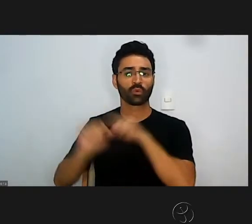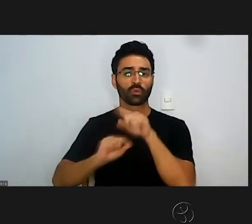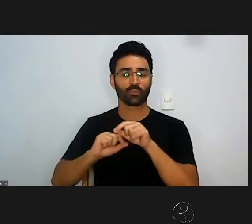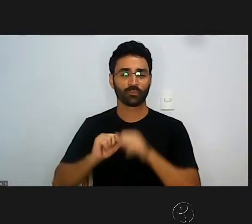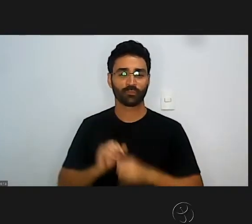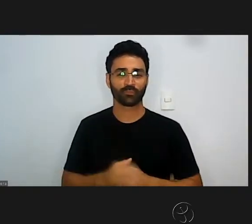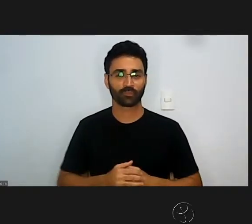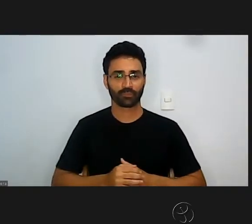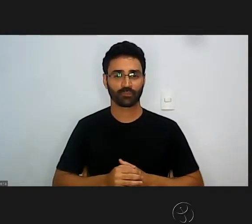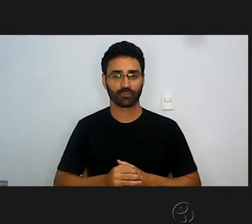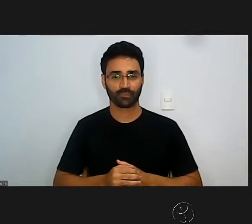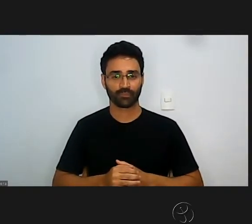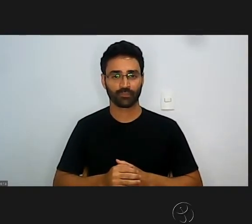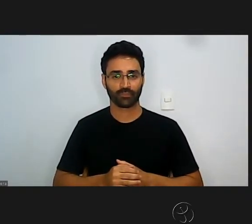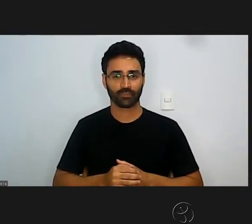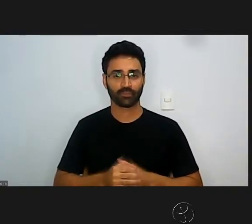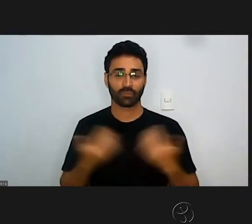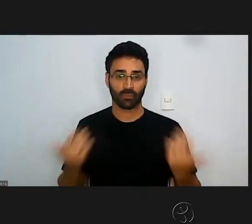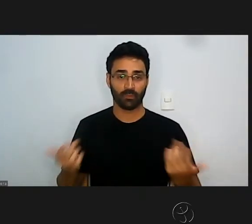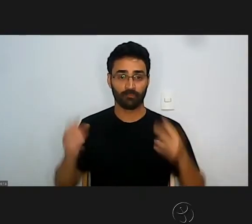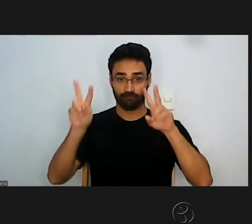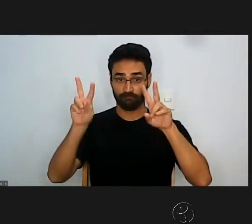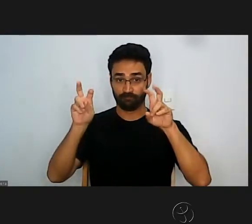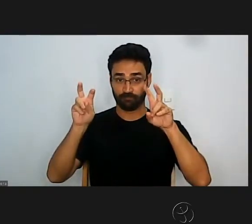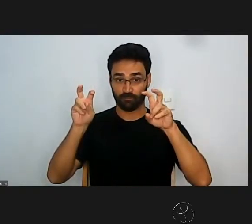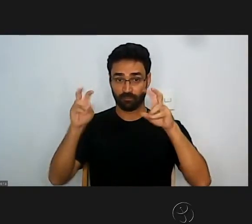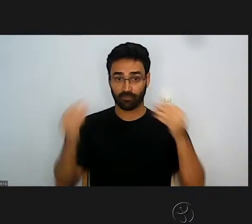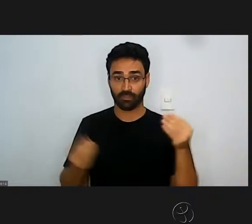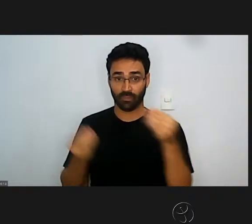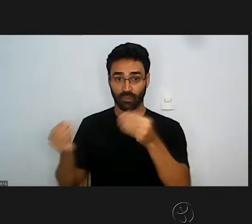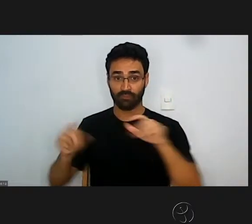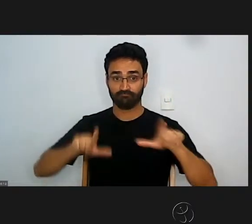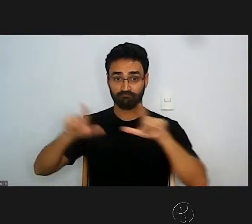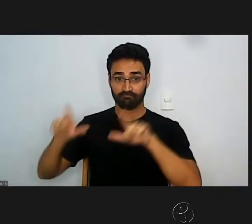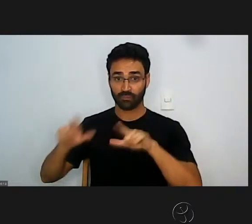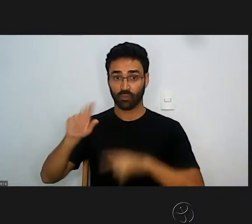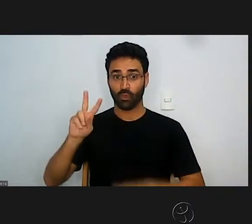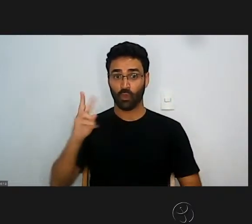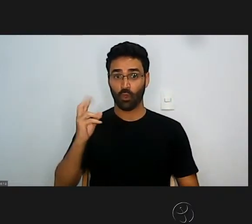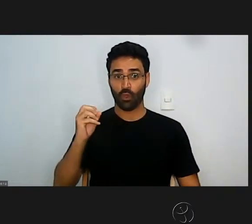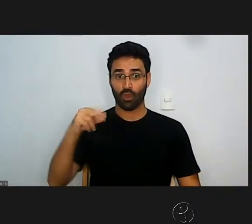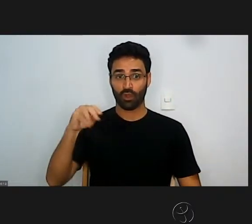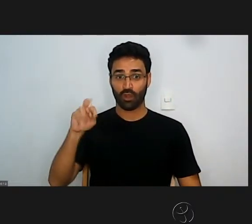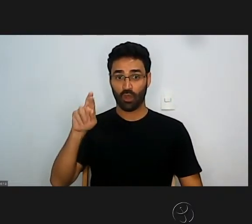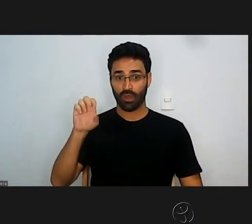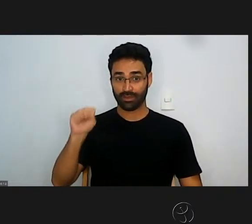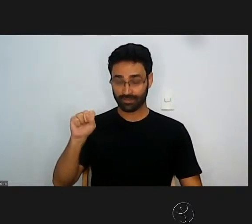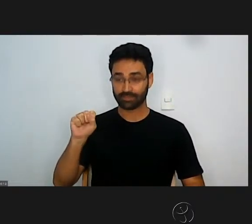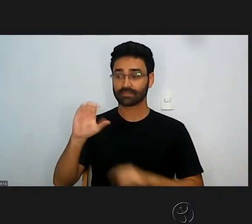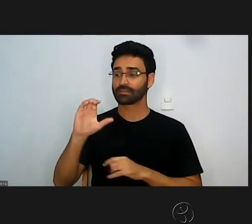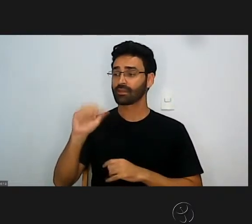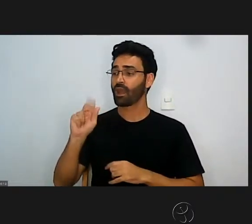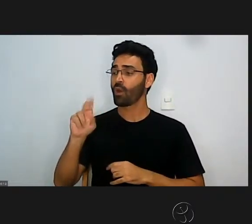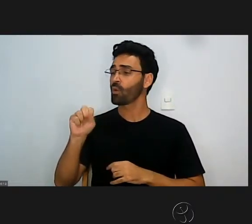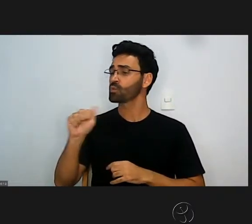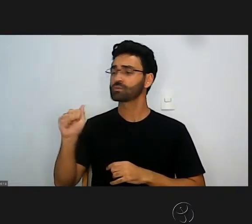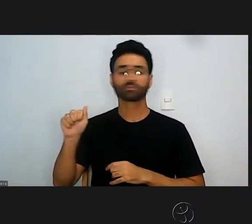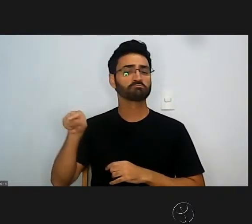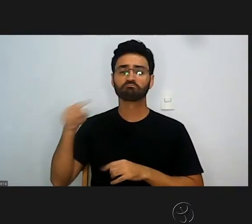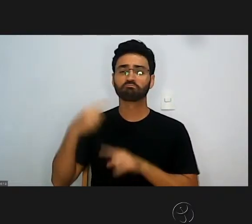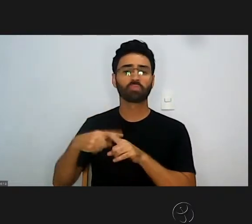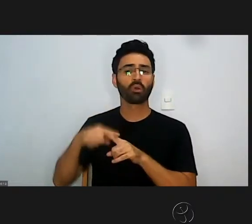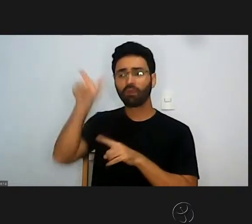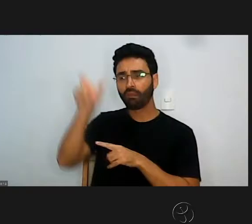gentileza. O título de doutor honoris causa é concedido à pessoa que tenha se distinguido pelo saber ou por